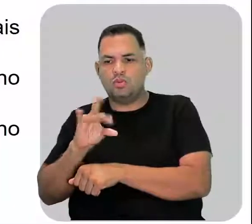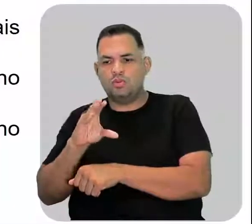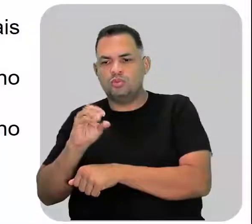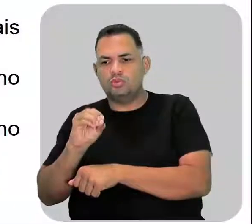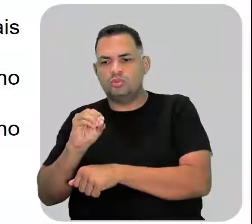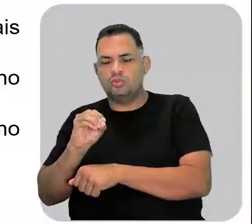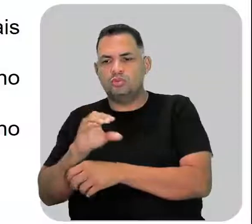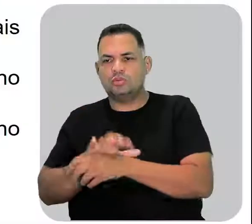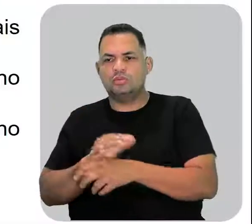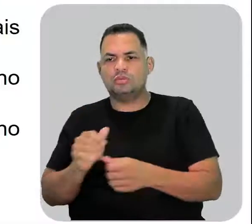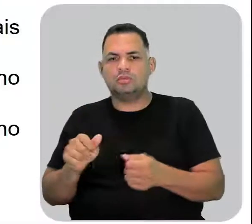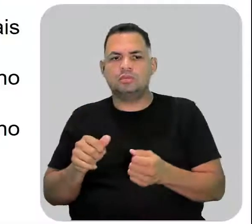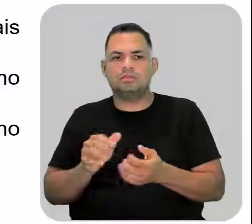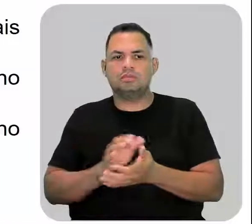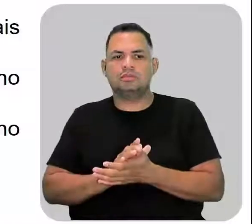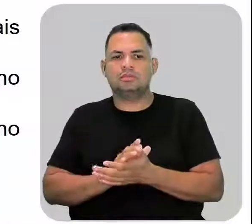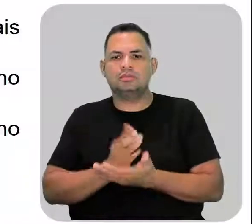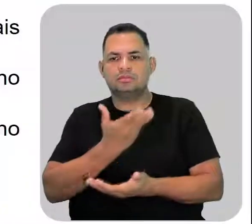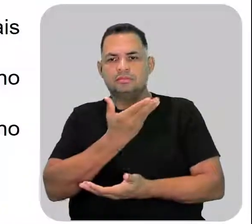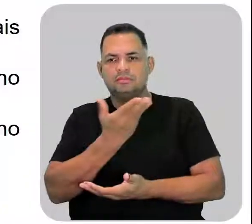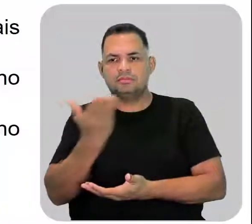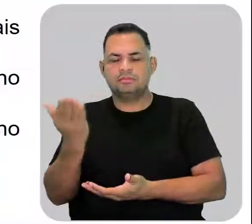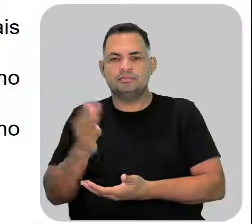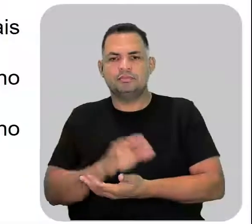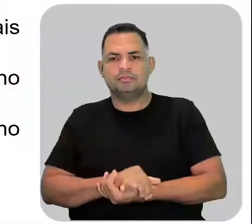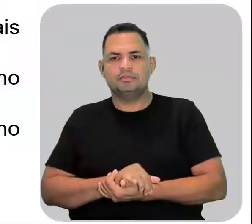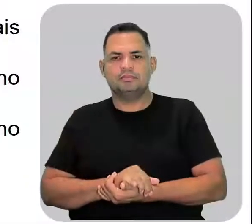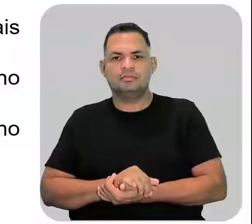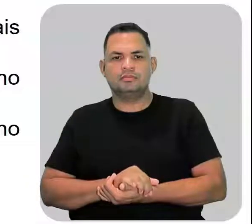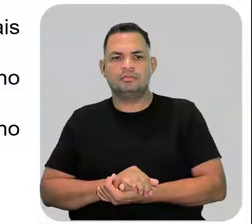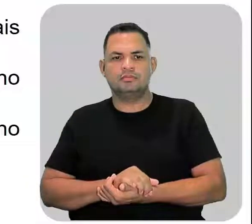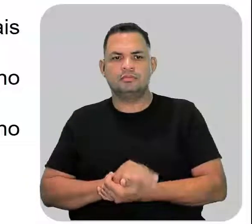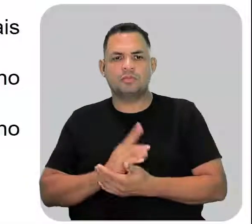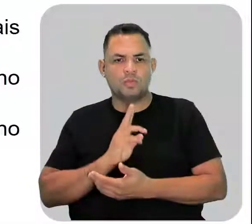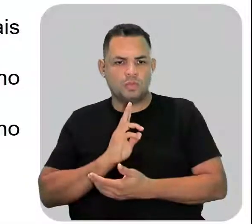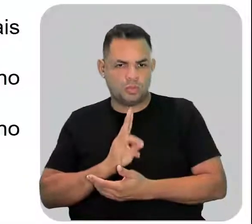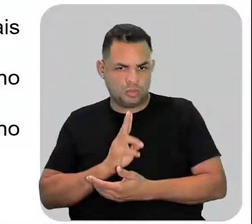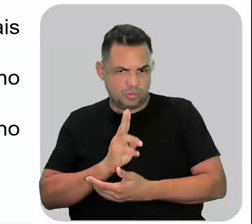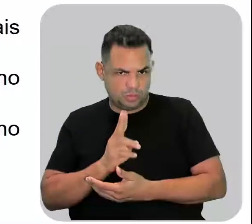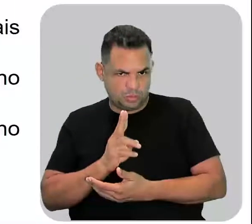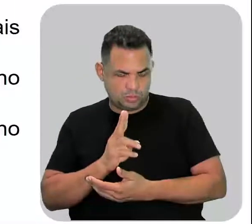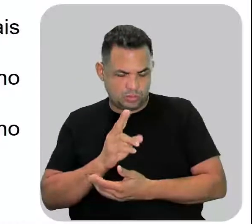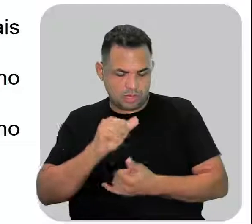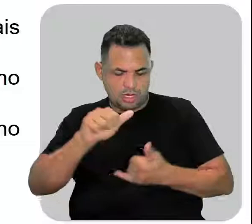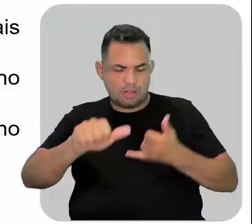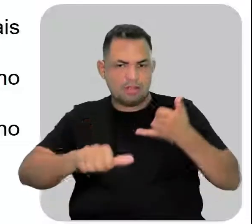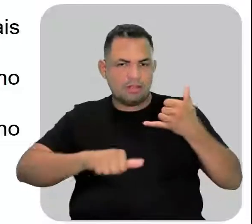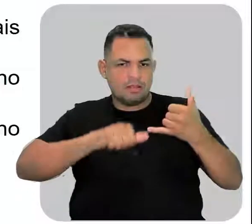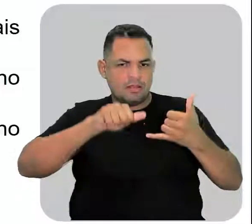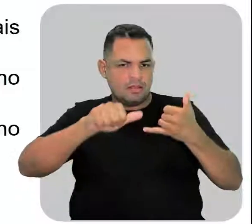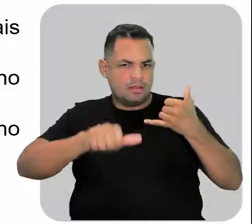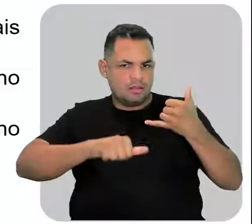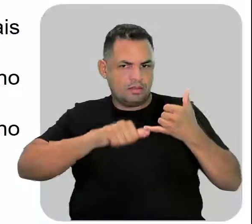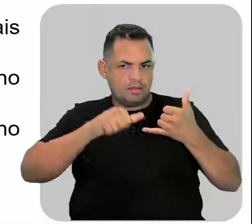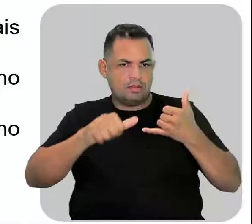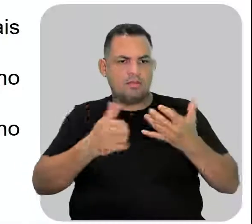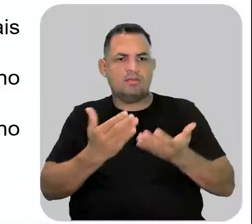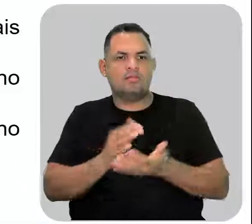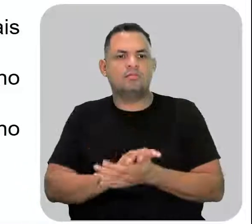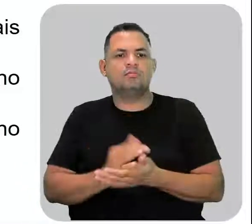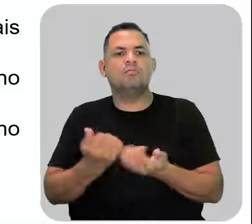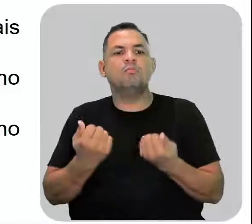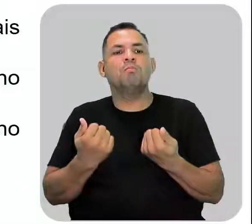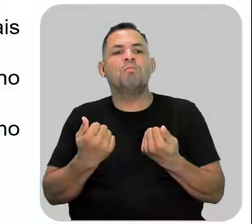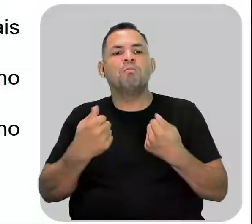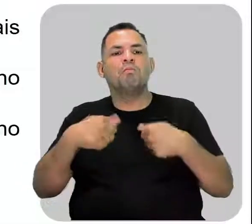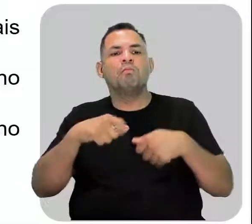iodo. Então, nós temos um haleto de hidrogênio ali. Durante a ocorrência dessa reação,